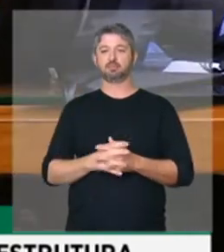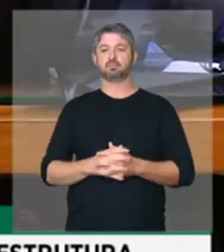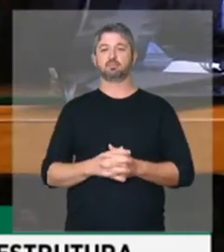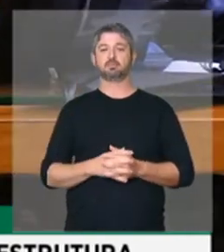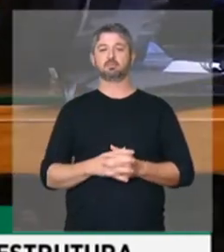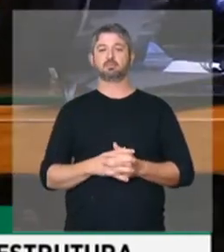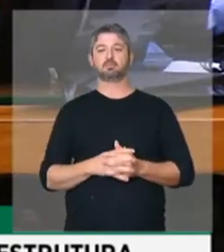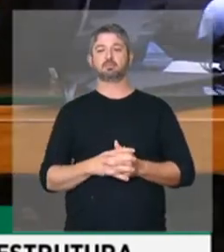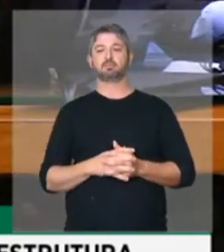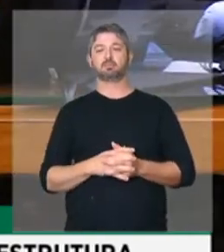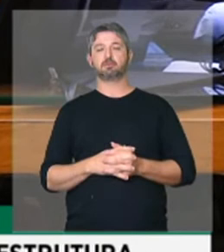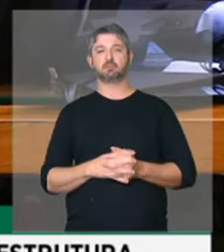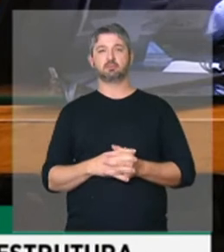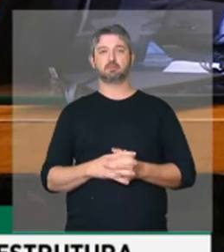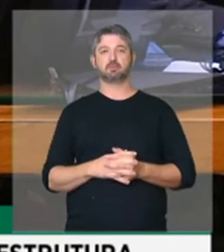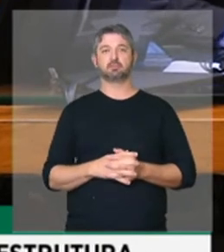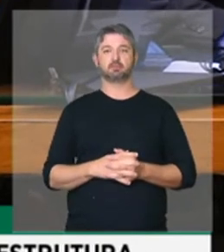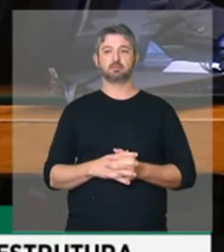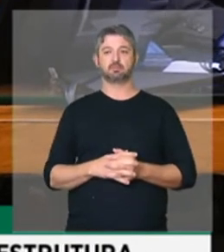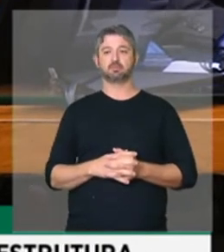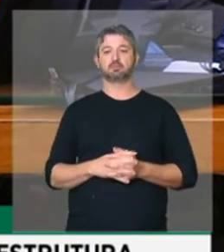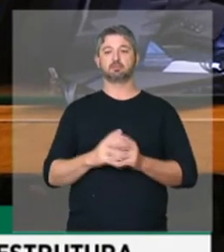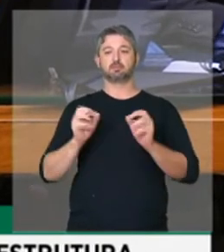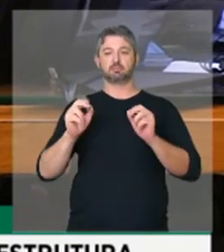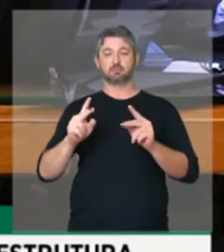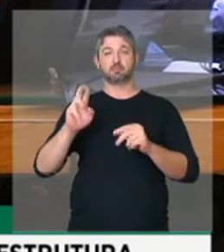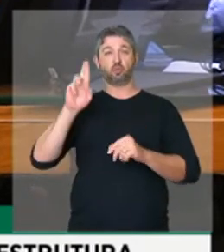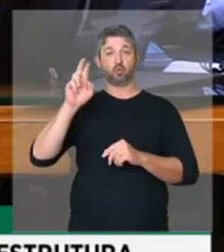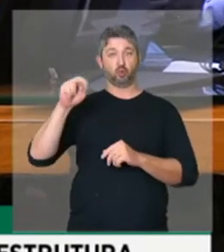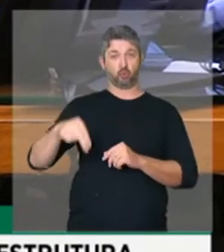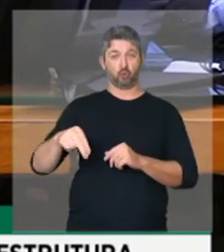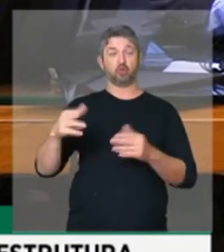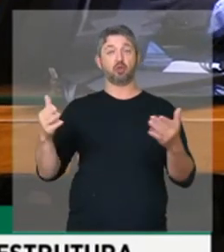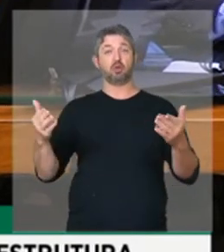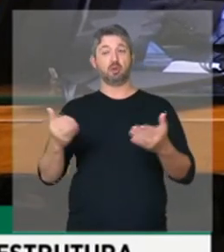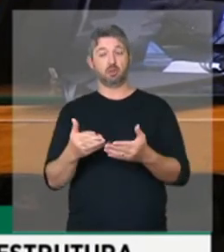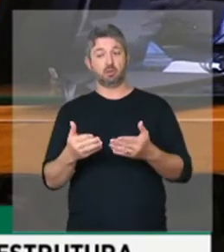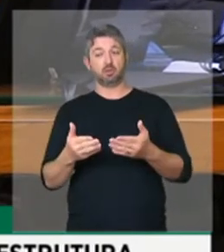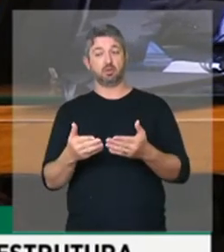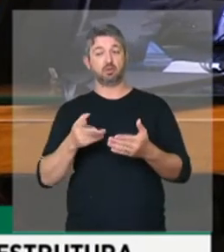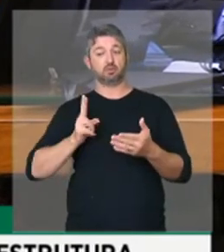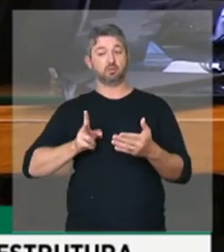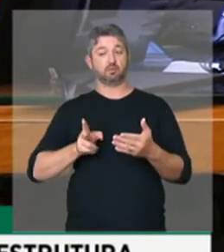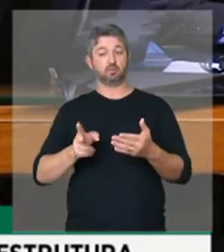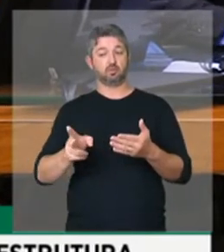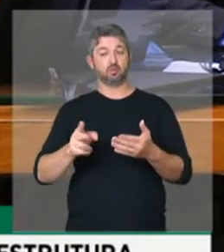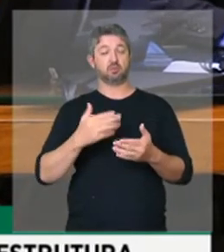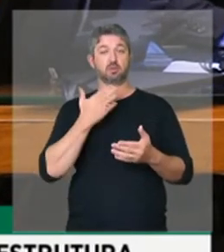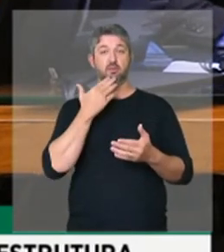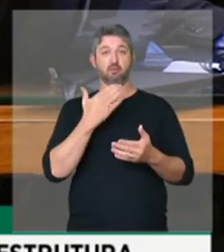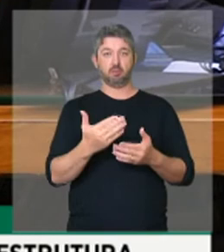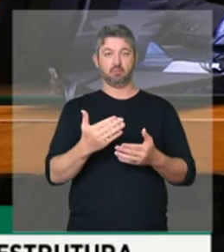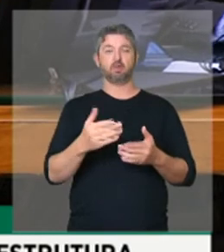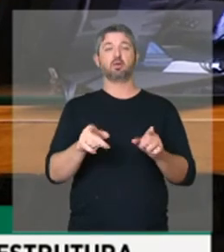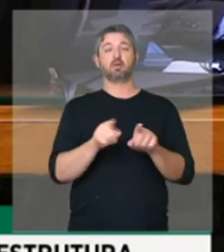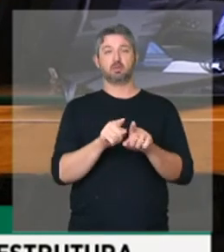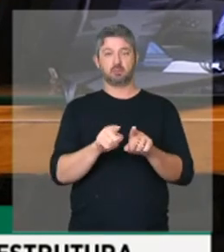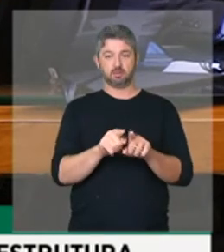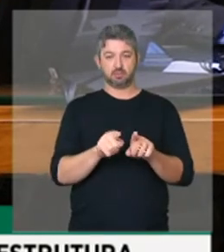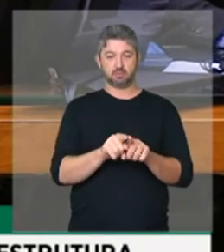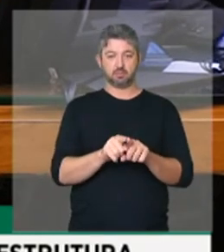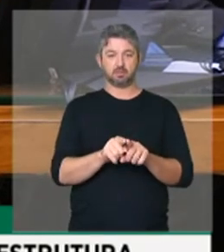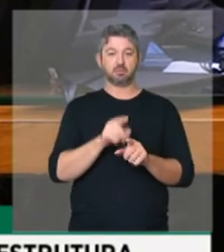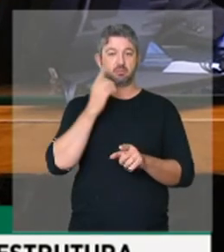Ok, deputado João Maia, do nosso Rio Grande do Norte, agora vamos continuar a favor ainda, discutindo o projeto a